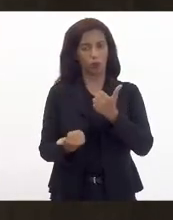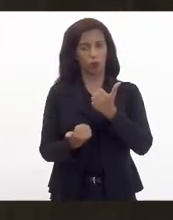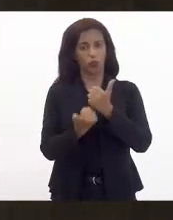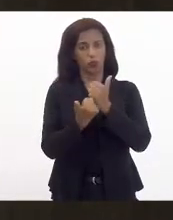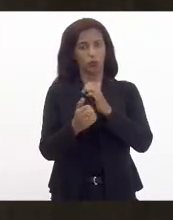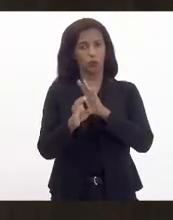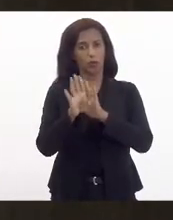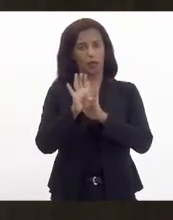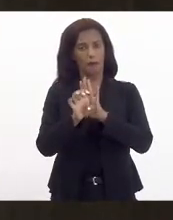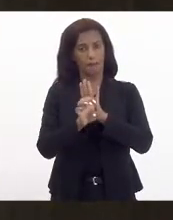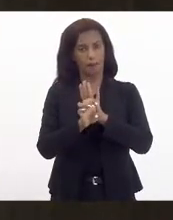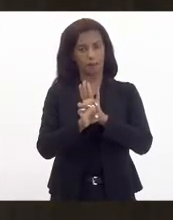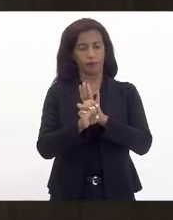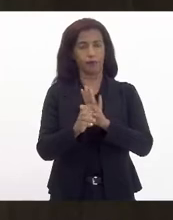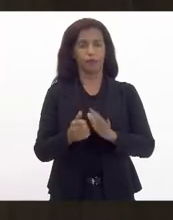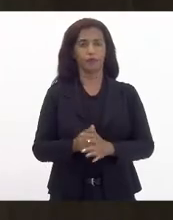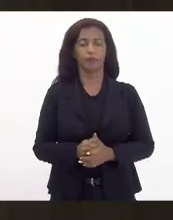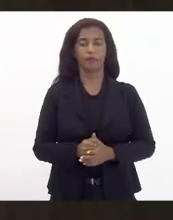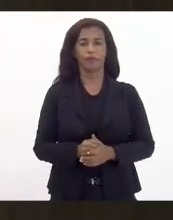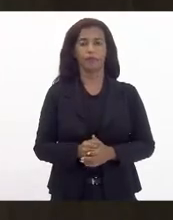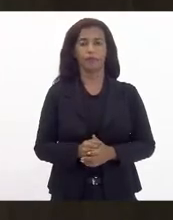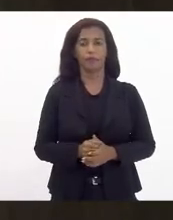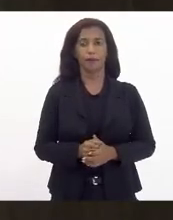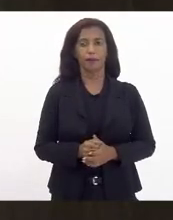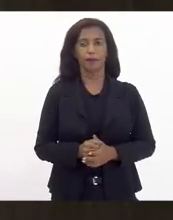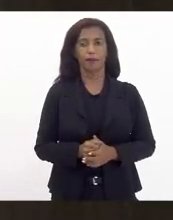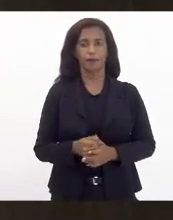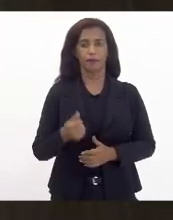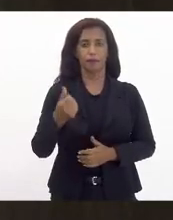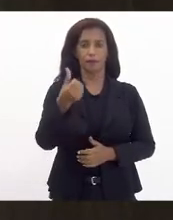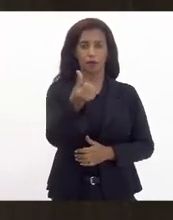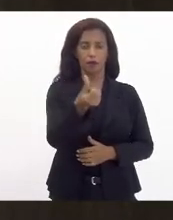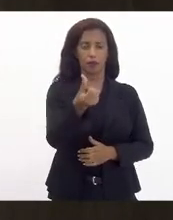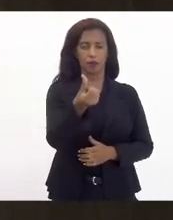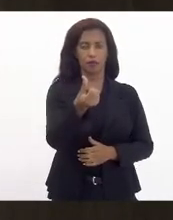submenu do aglutinativa as emendas